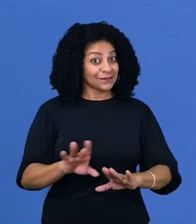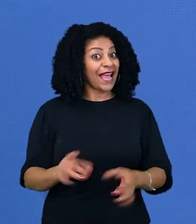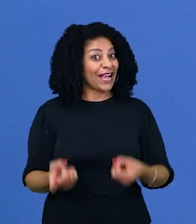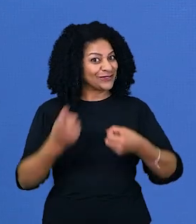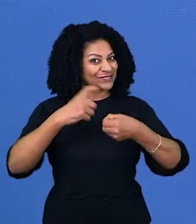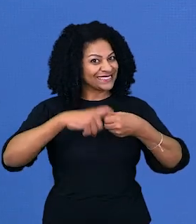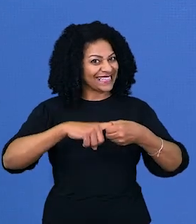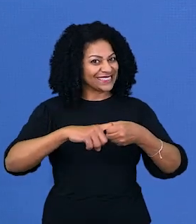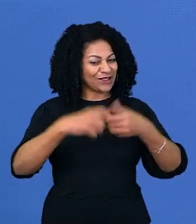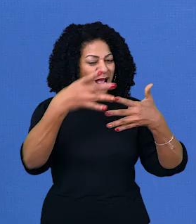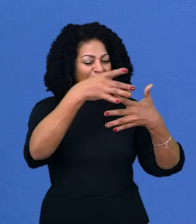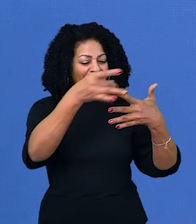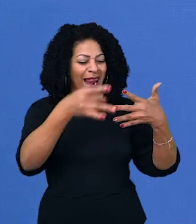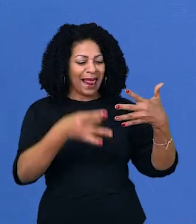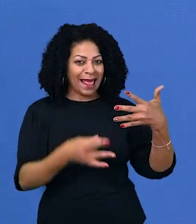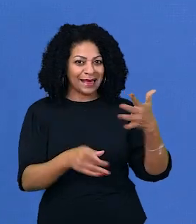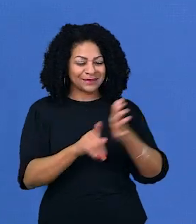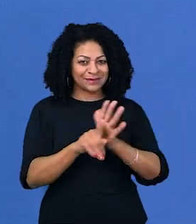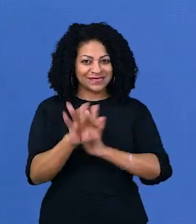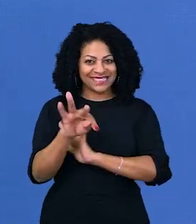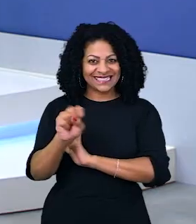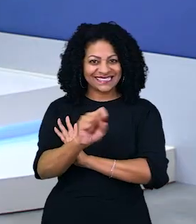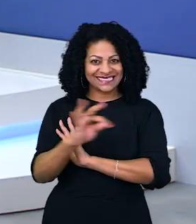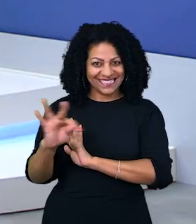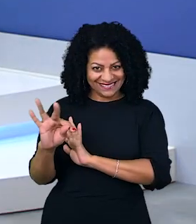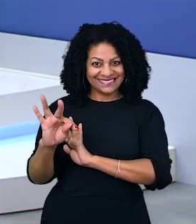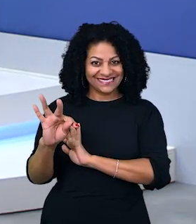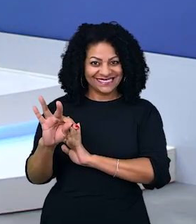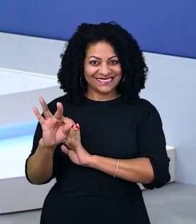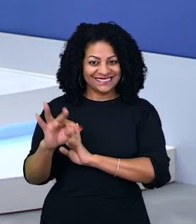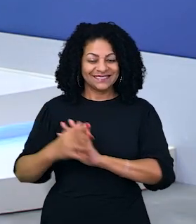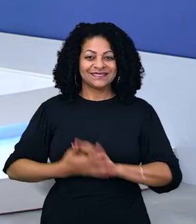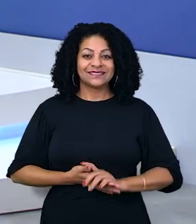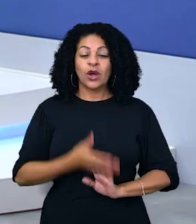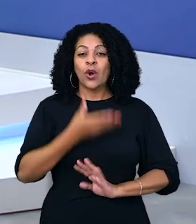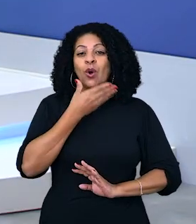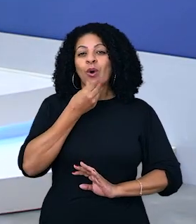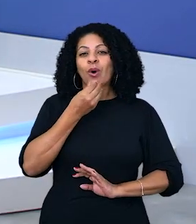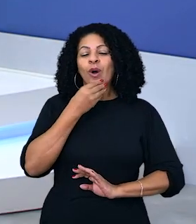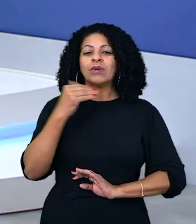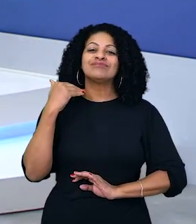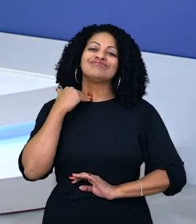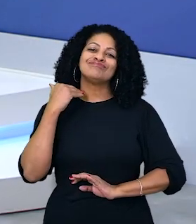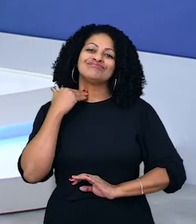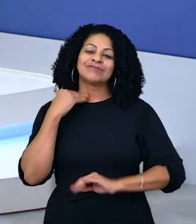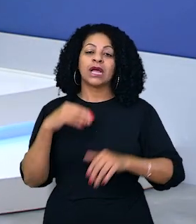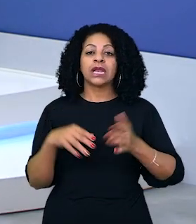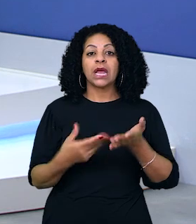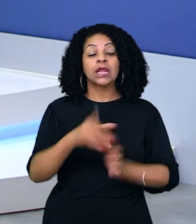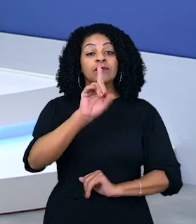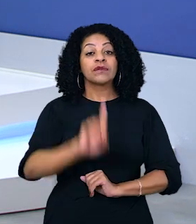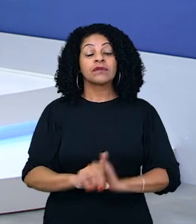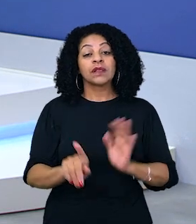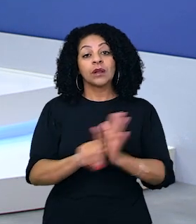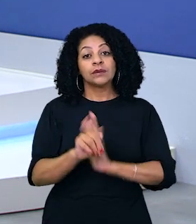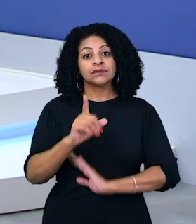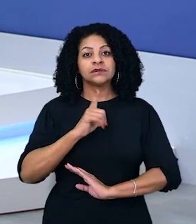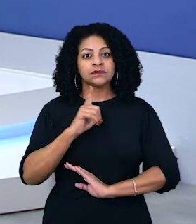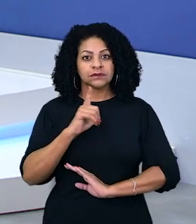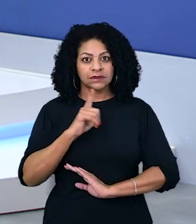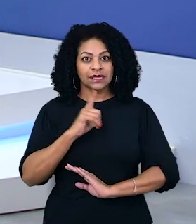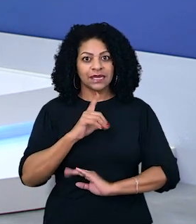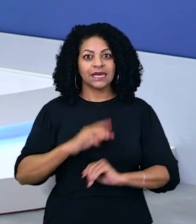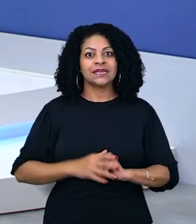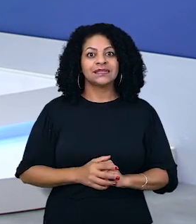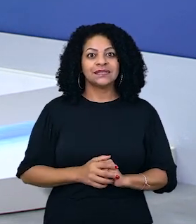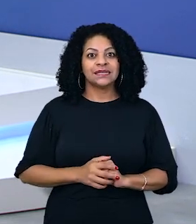Estamos de volta com os destaques das turmas do TST. Um bancário com deficiência vai ser reintegrado à Caixa Econômica Federal